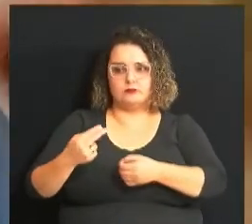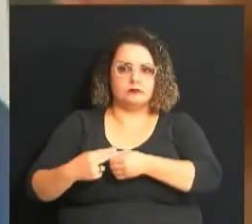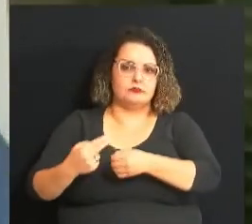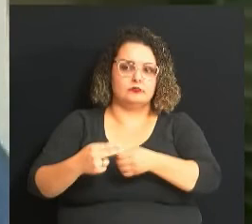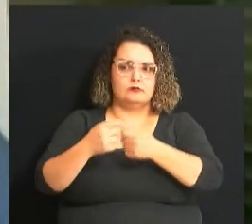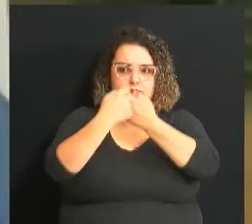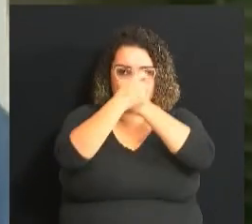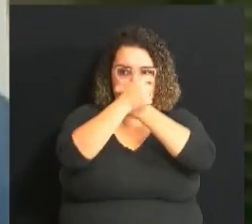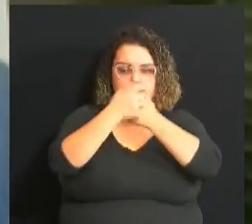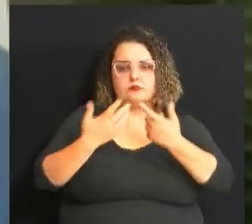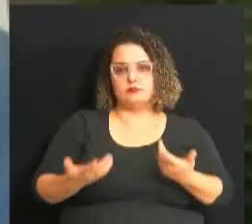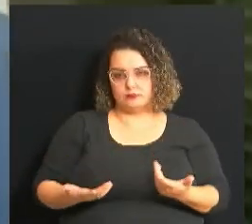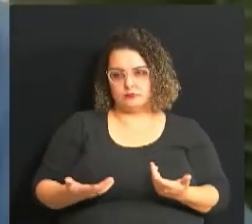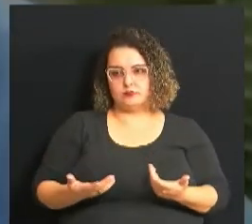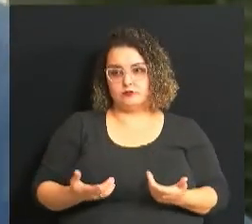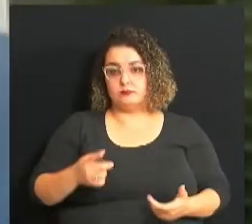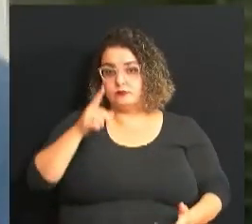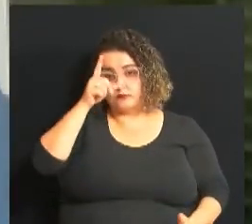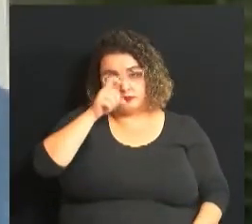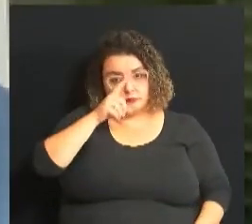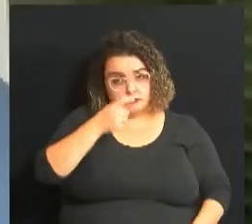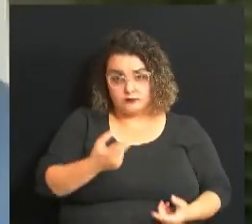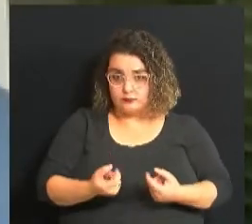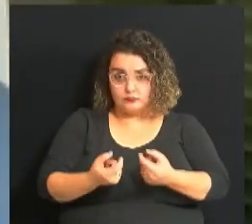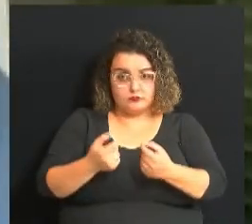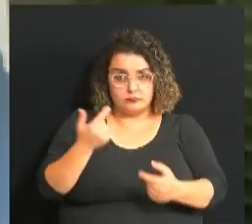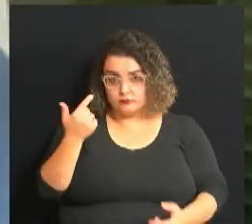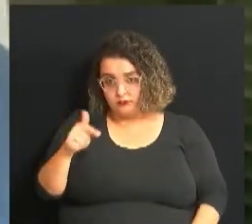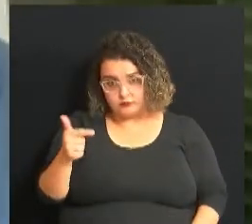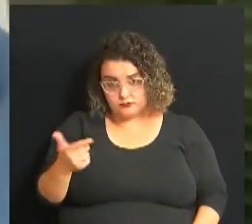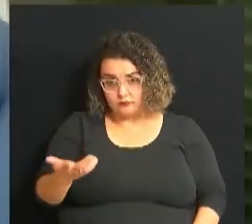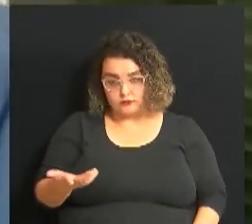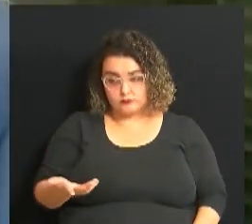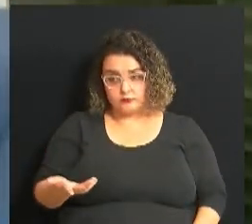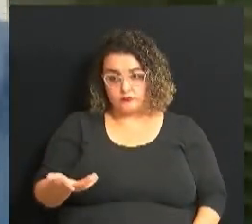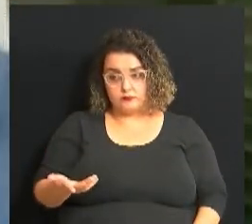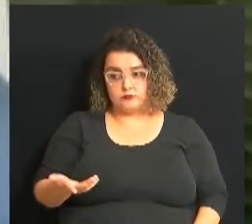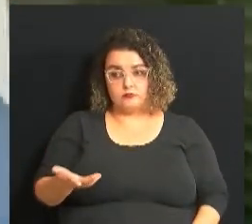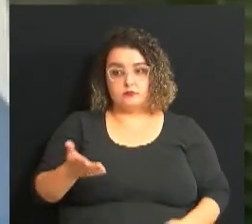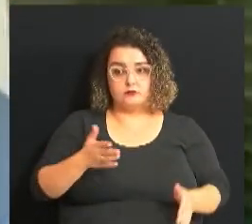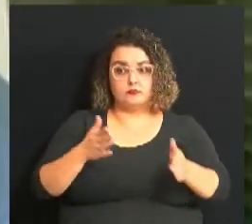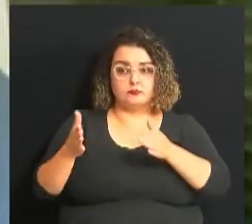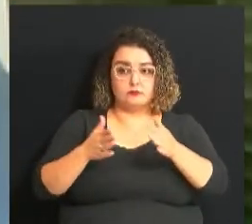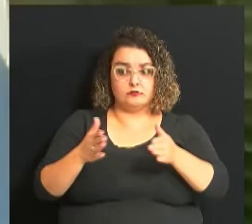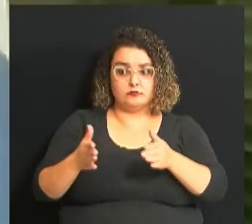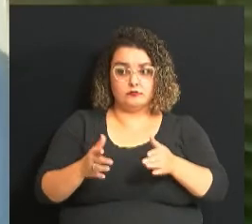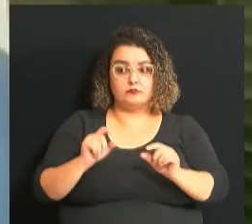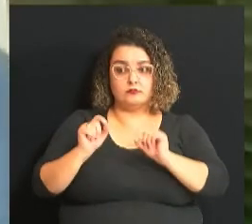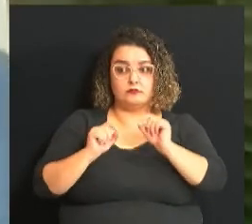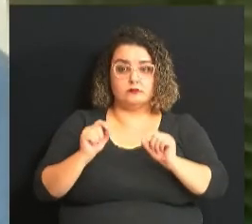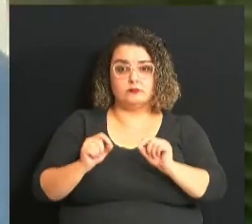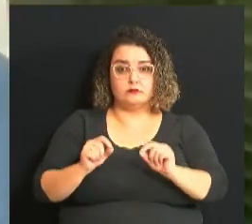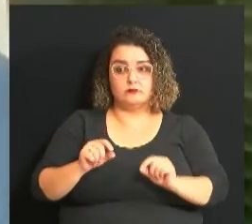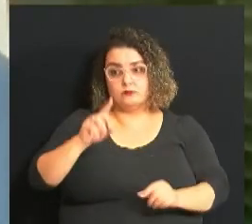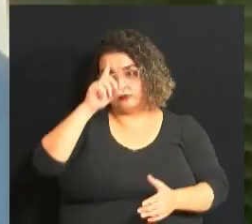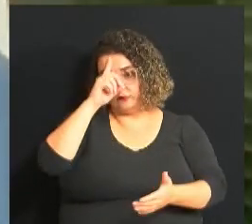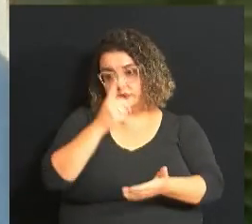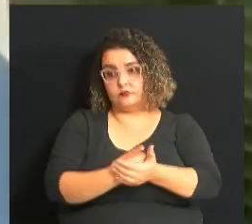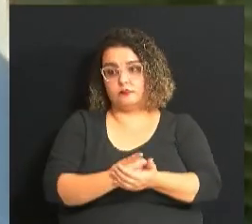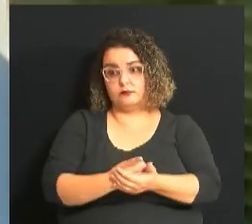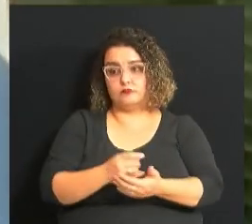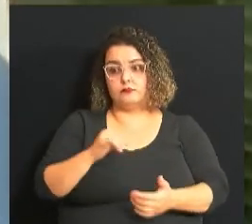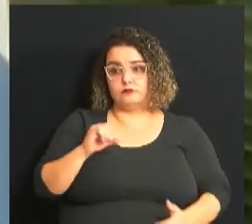mas o hospital para câncer não tem. E lá, nesse momento, você sabe o que foi decidido? Fazer o ICESP.